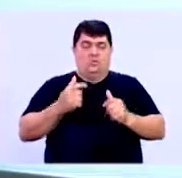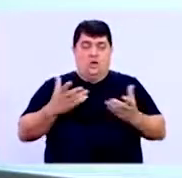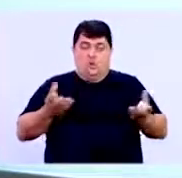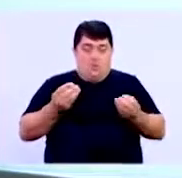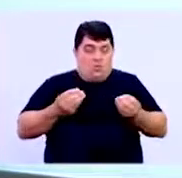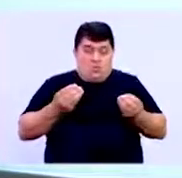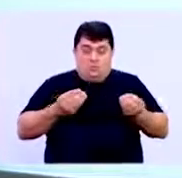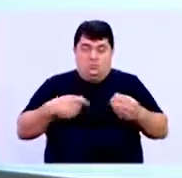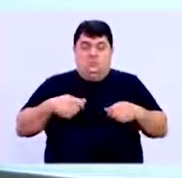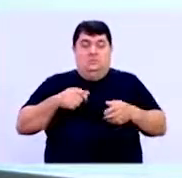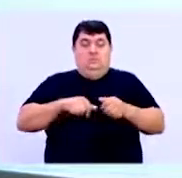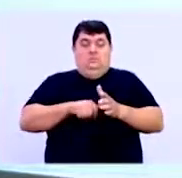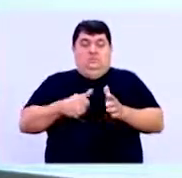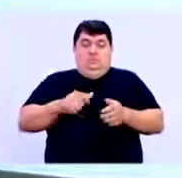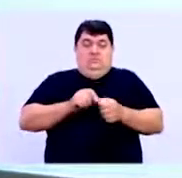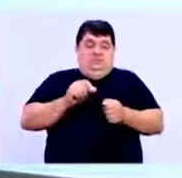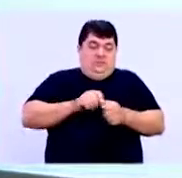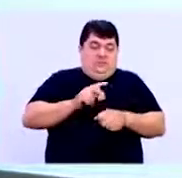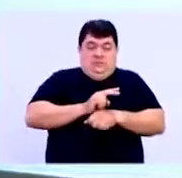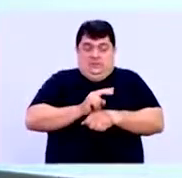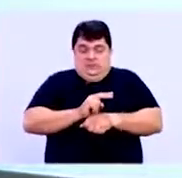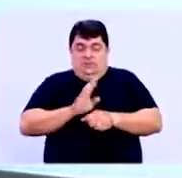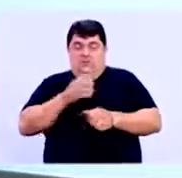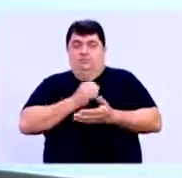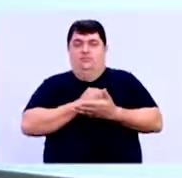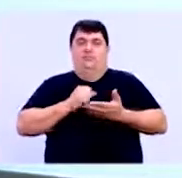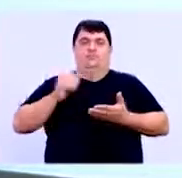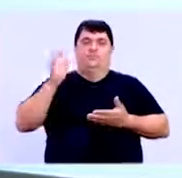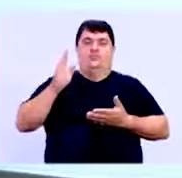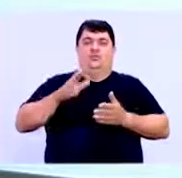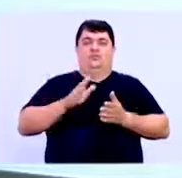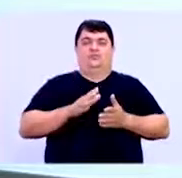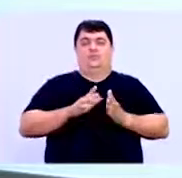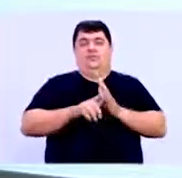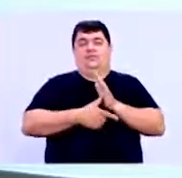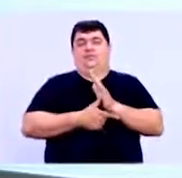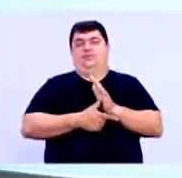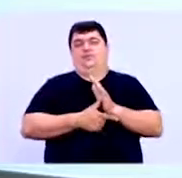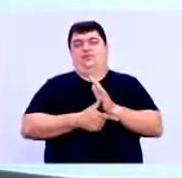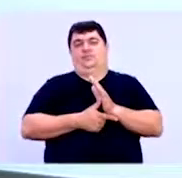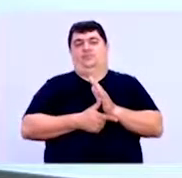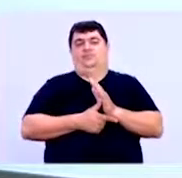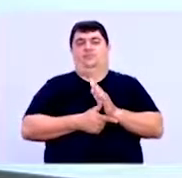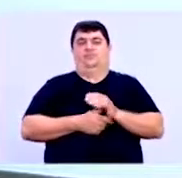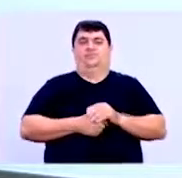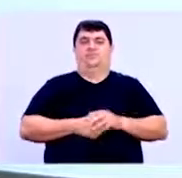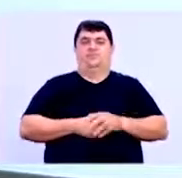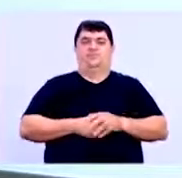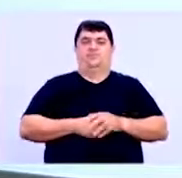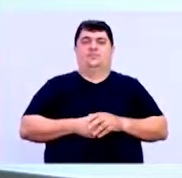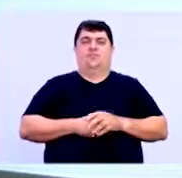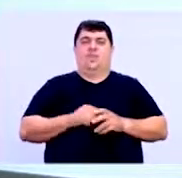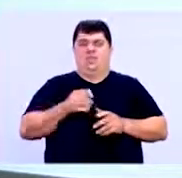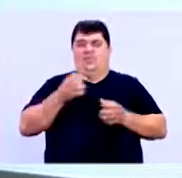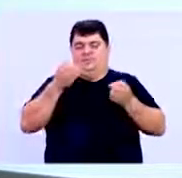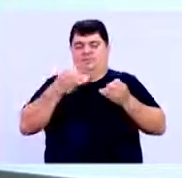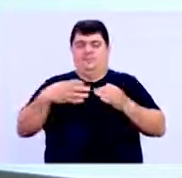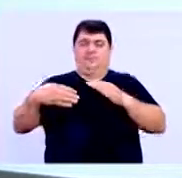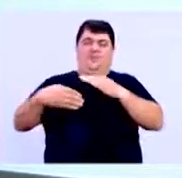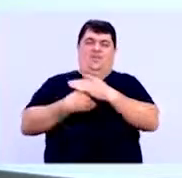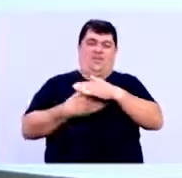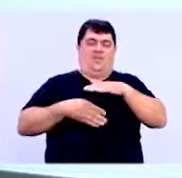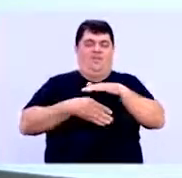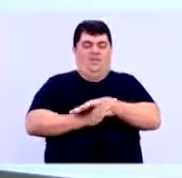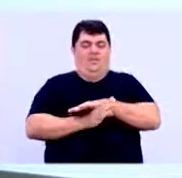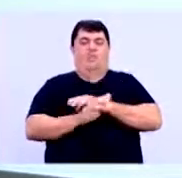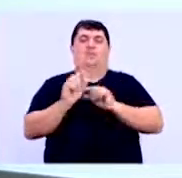aí percebem a necessidade de você fazer um controle de todas as entradas e saídas. Quando a gente está falando assim de entrada e saída, a gente